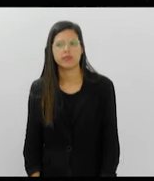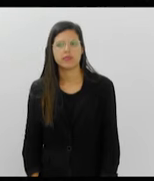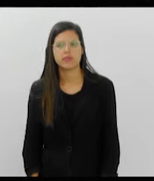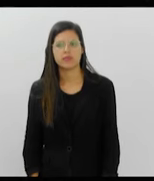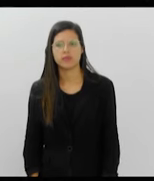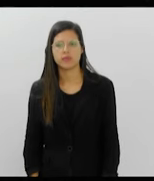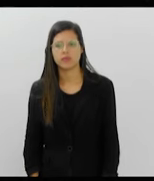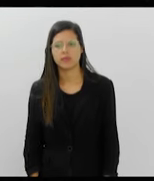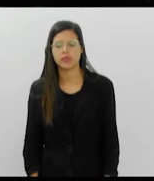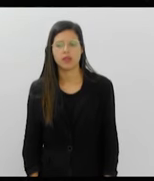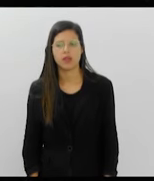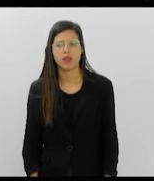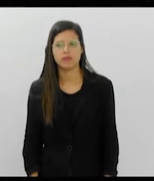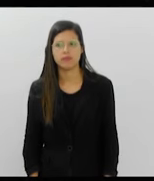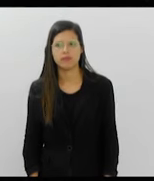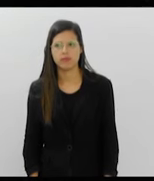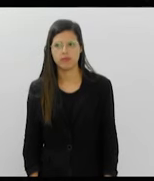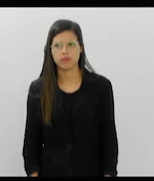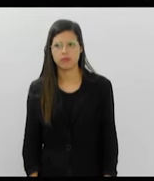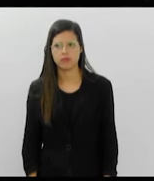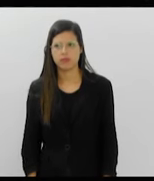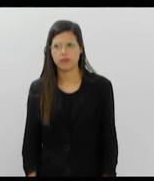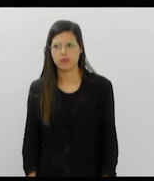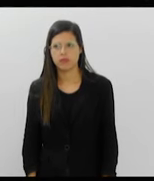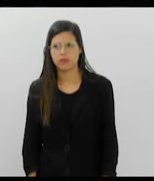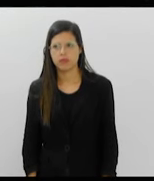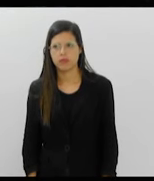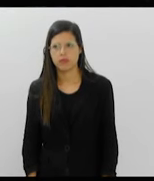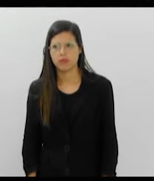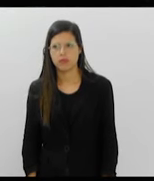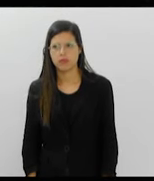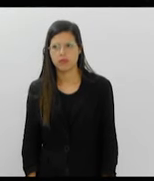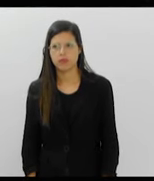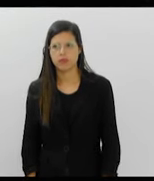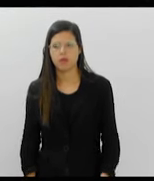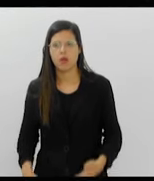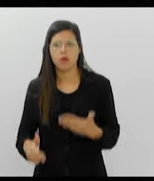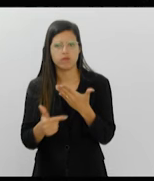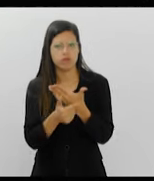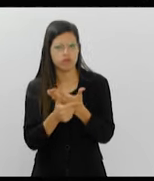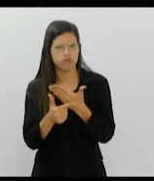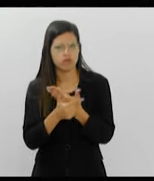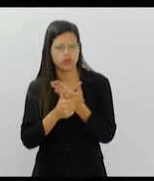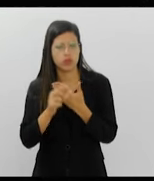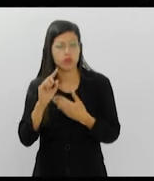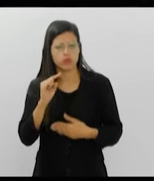Qual deveria ser a tarefa maior de todos nós?